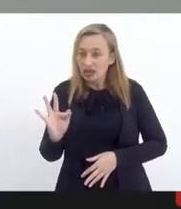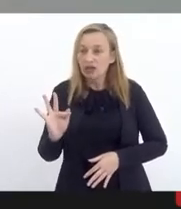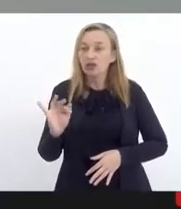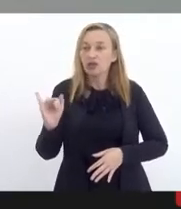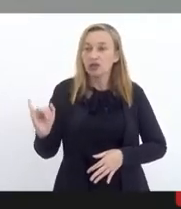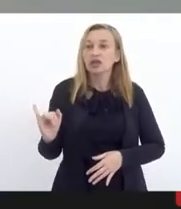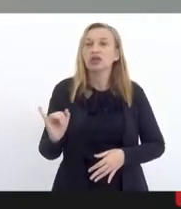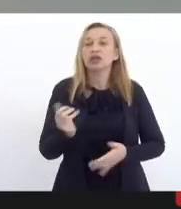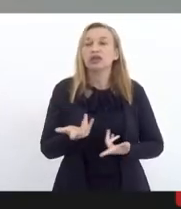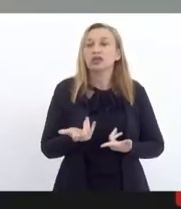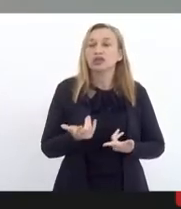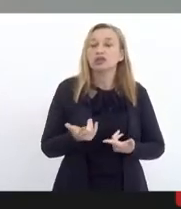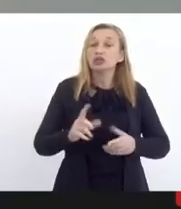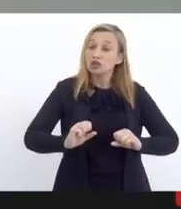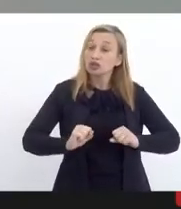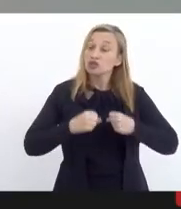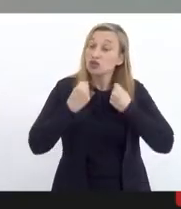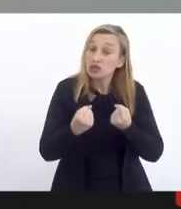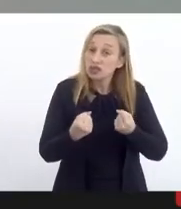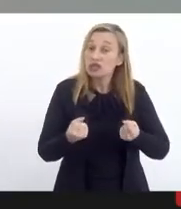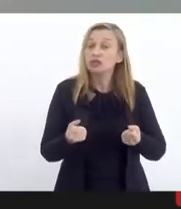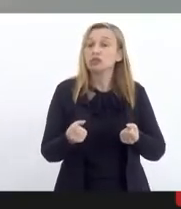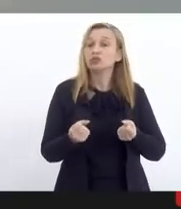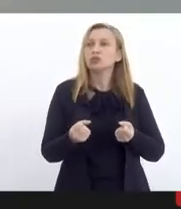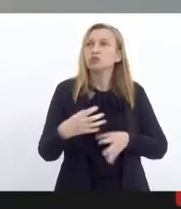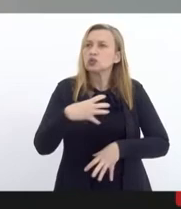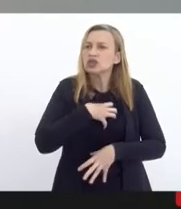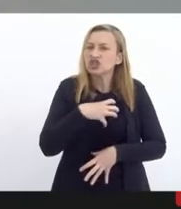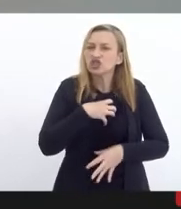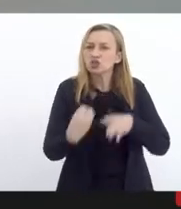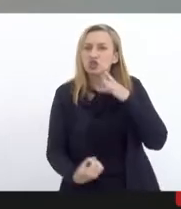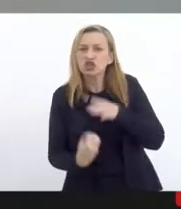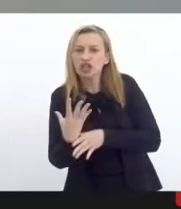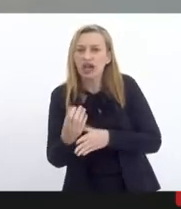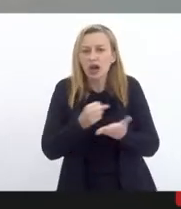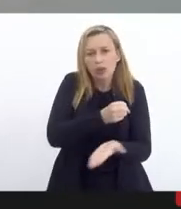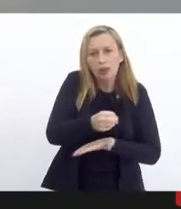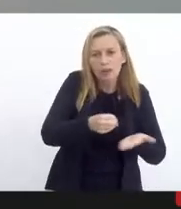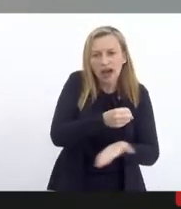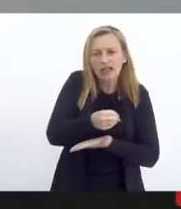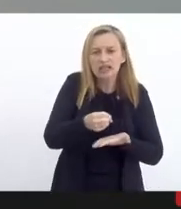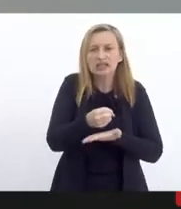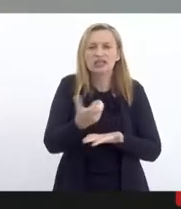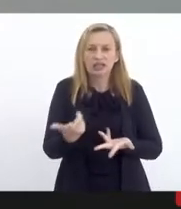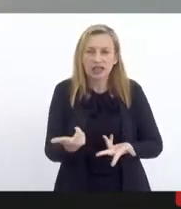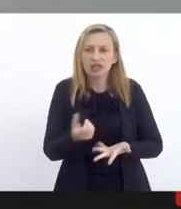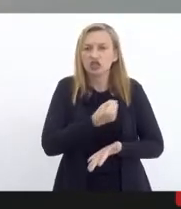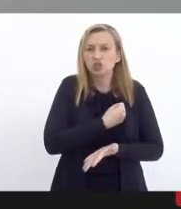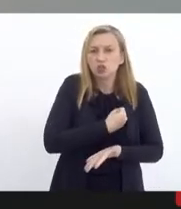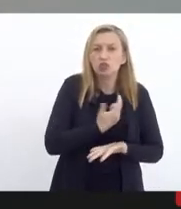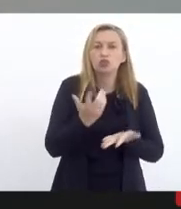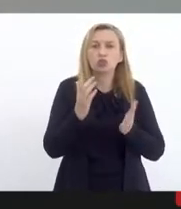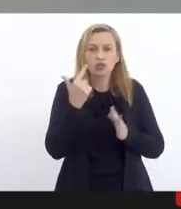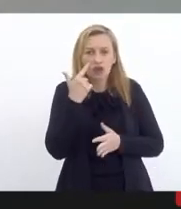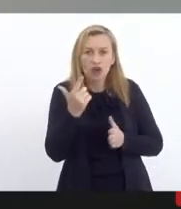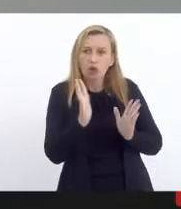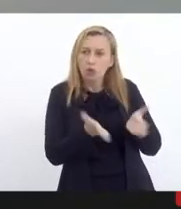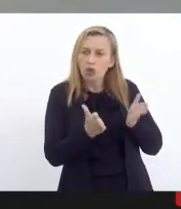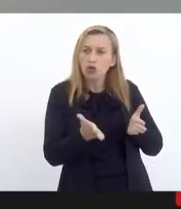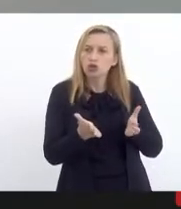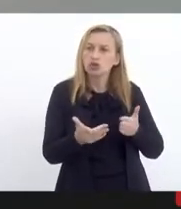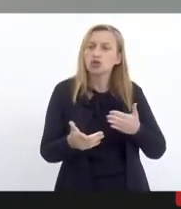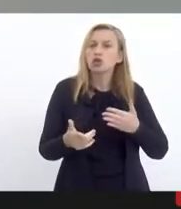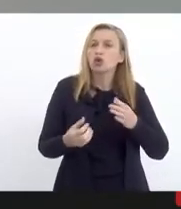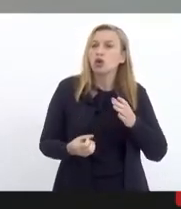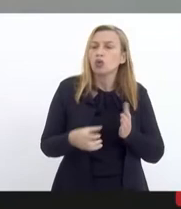estamos nos esforçando muito no sentido de criar uma base de dados, né? Como nós temos hoje aí o Núcleo de Pesquisa do